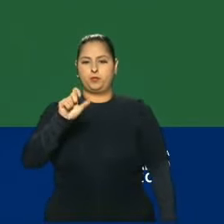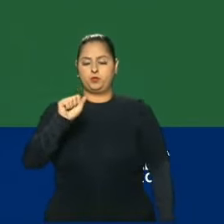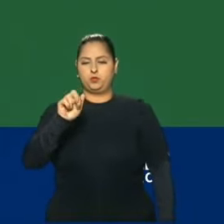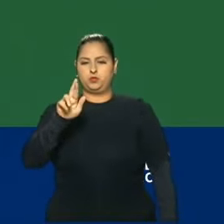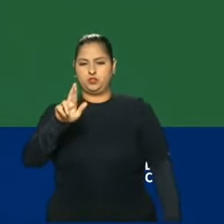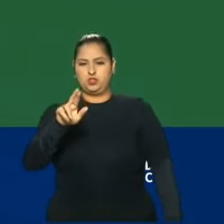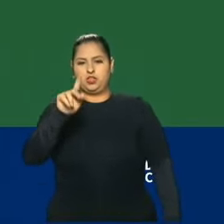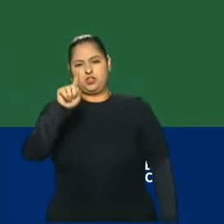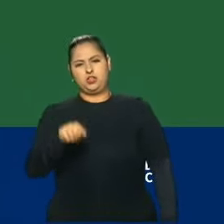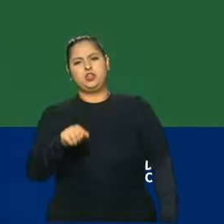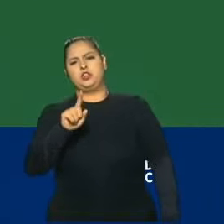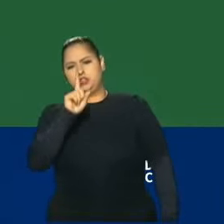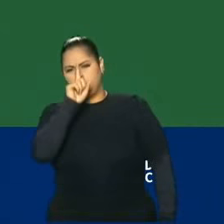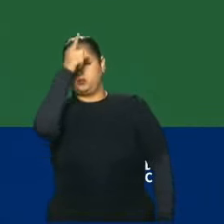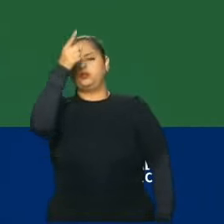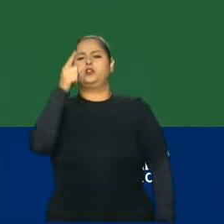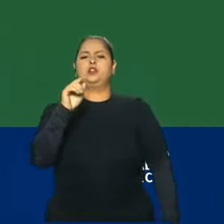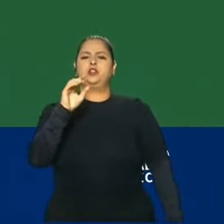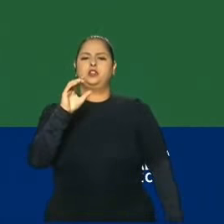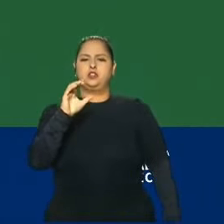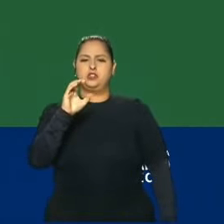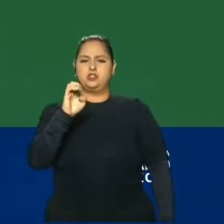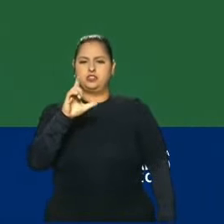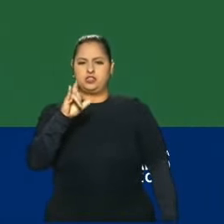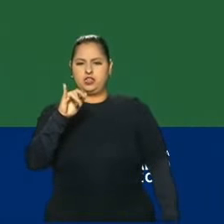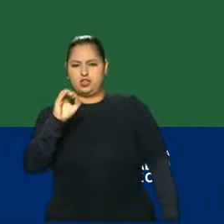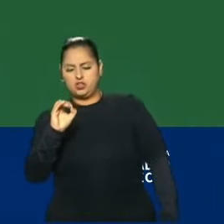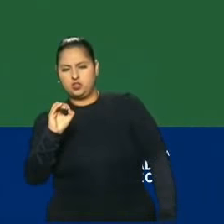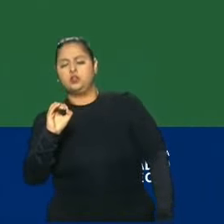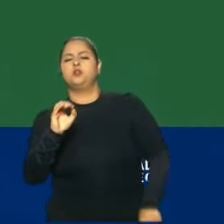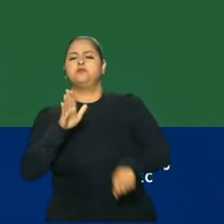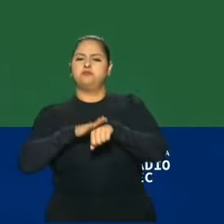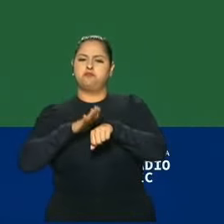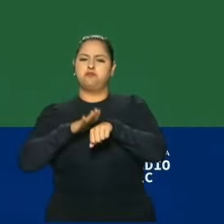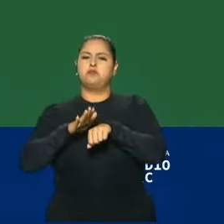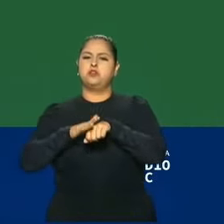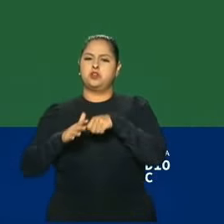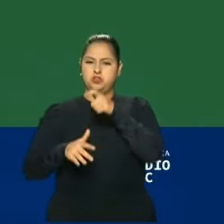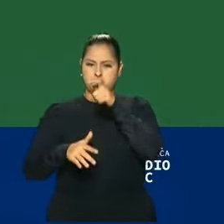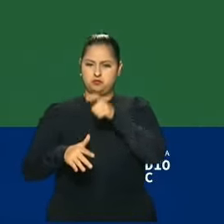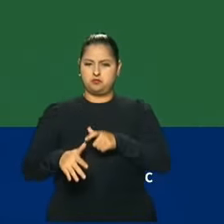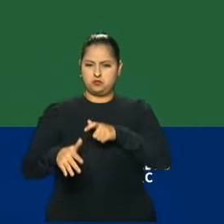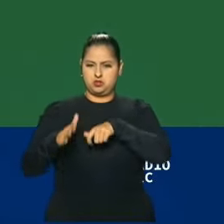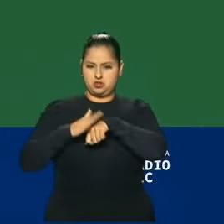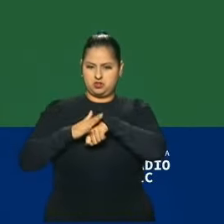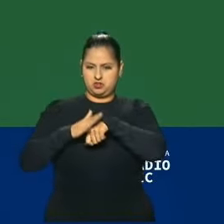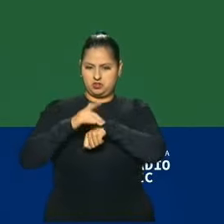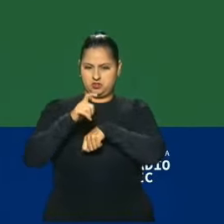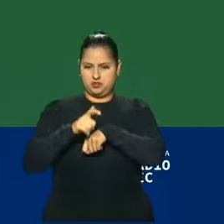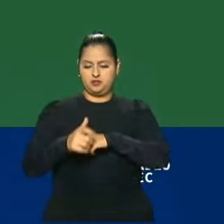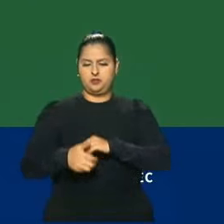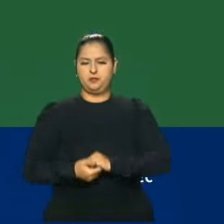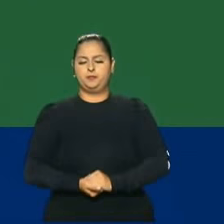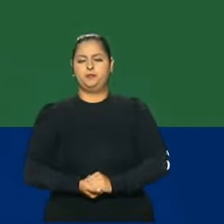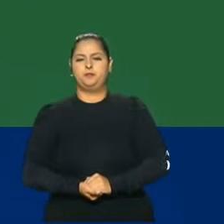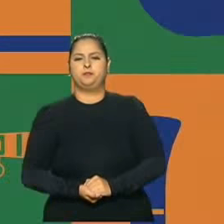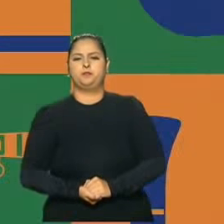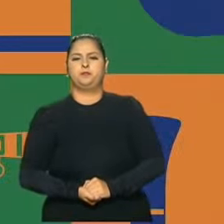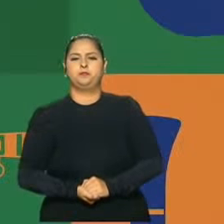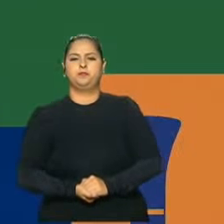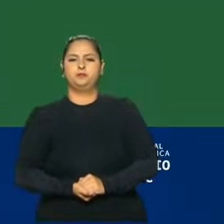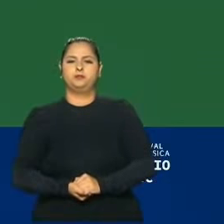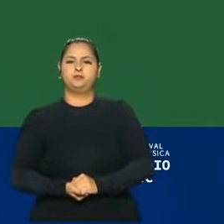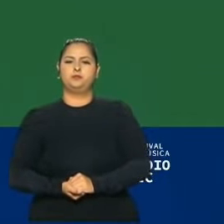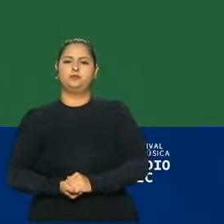autoria Célio da Cunha Gomes, interpretação Célio da Cunha Gomes. No verde,